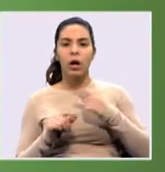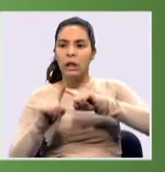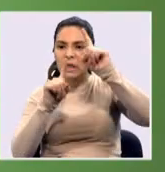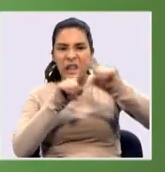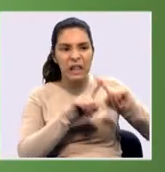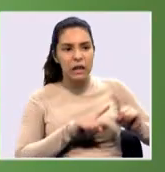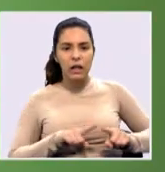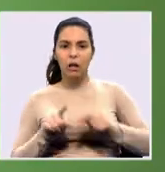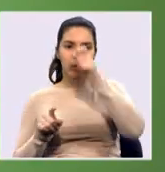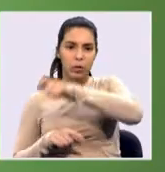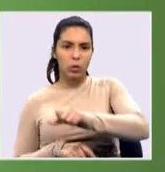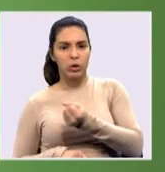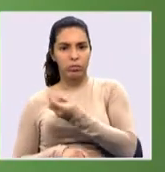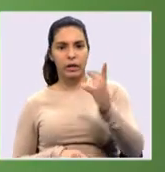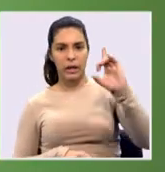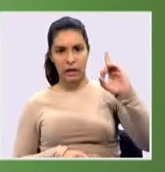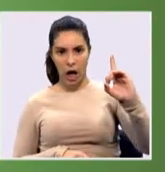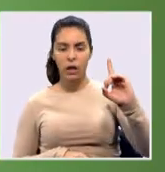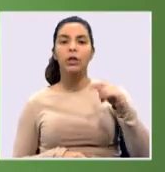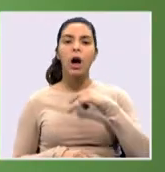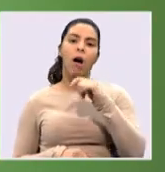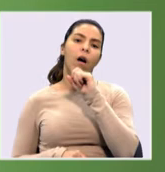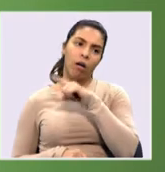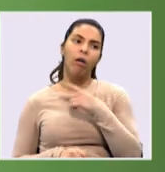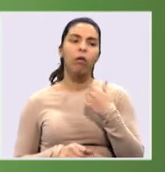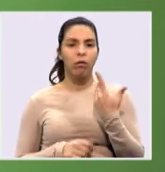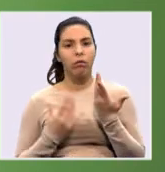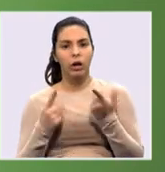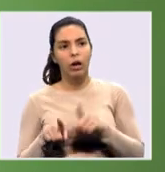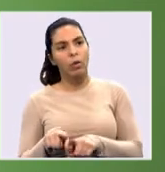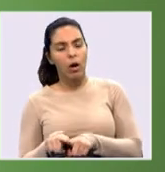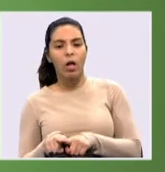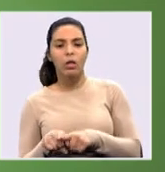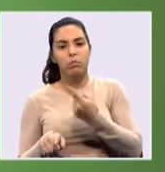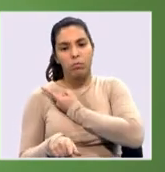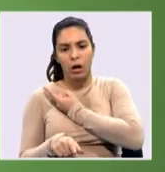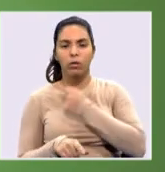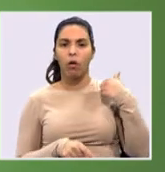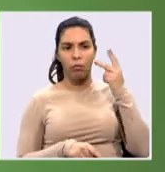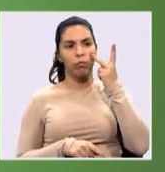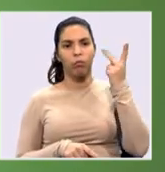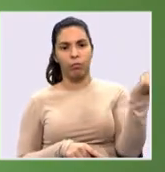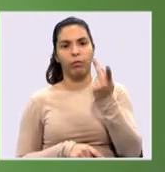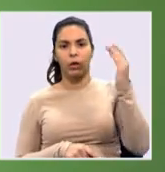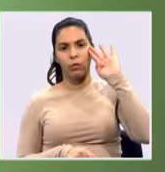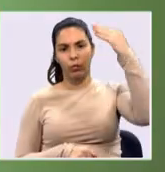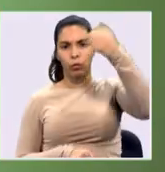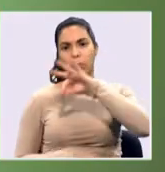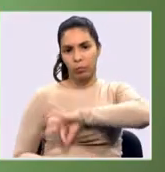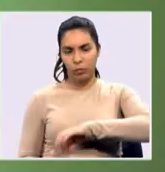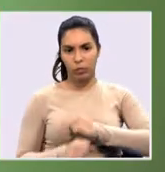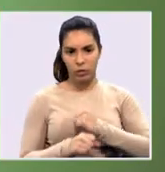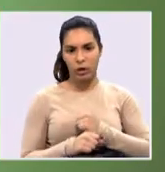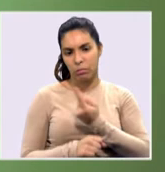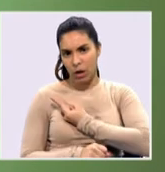Trabalhar com várias pessoas, um grupo de 6 pessoas, é algo que vamos ter que fazer muitas vezes na nossa vida profissional. Temos